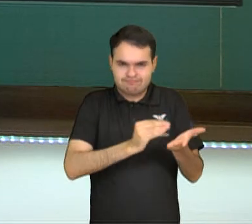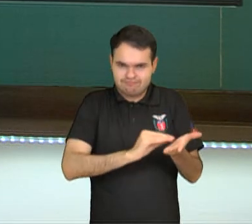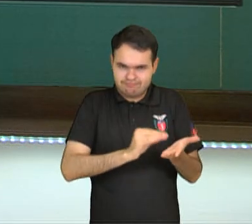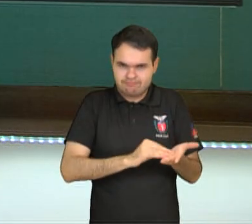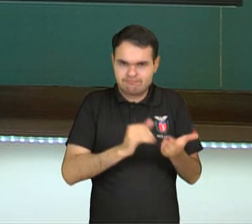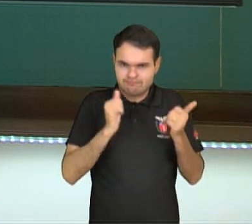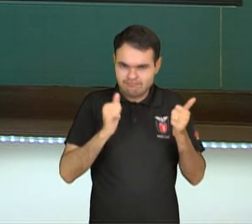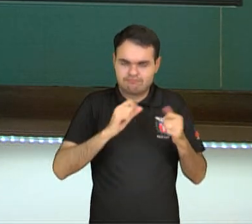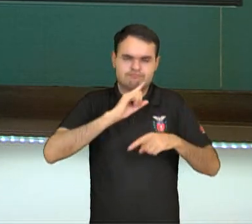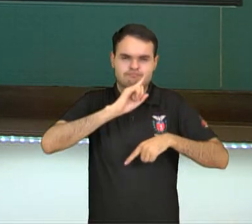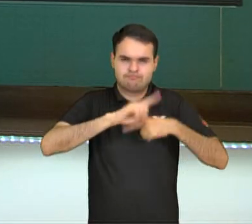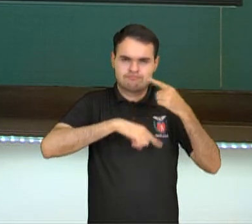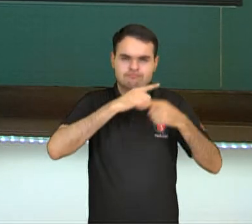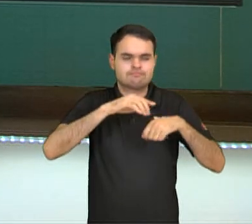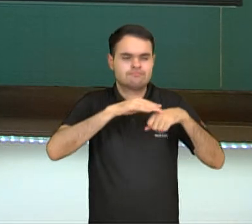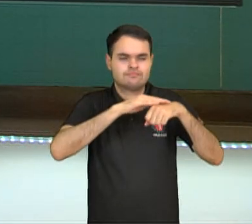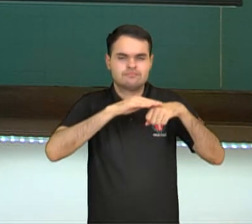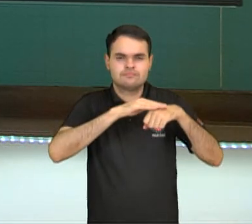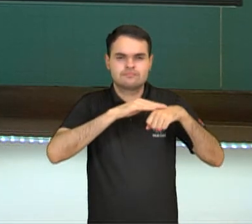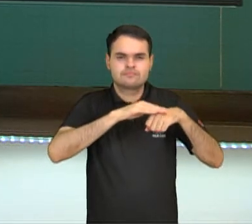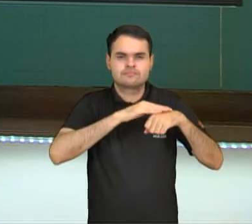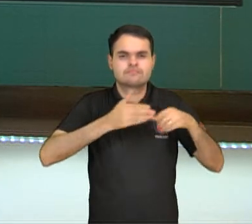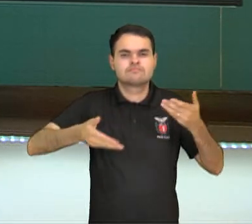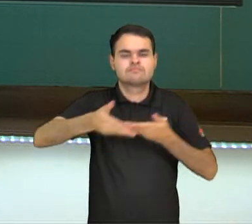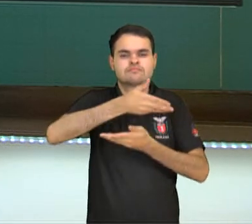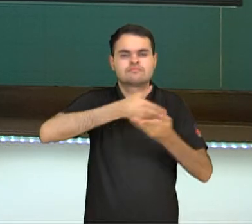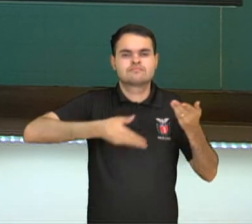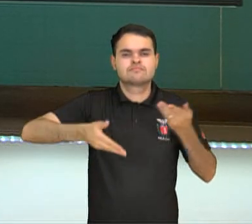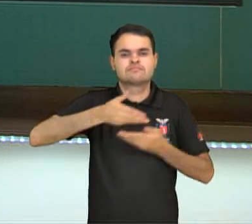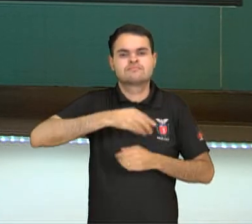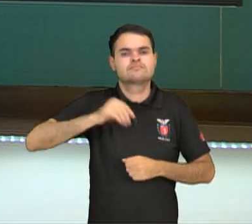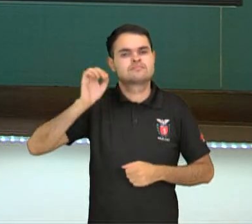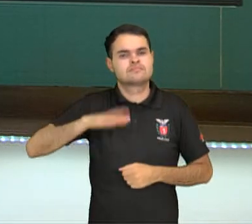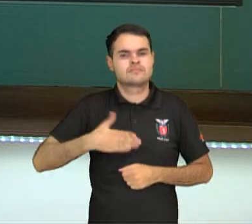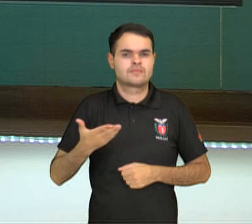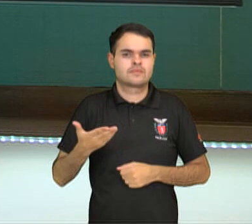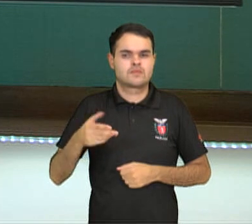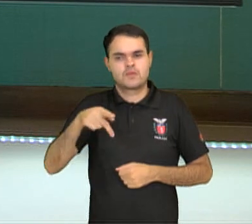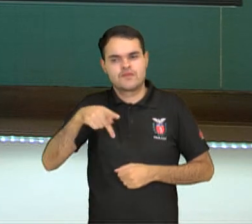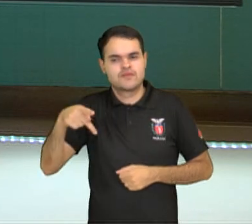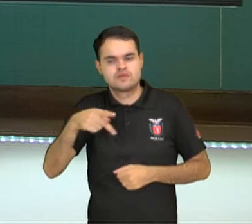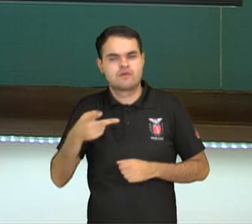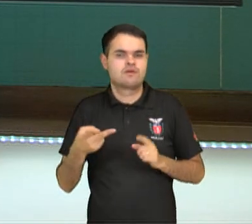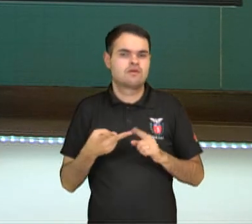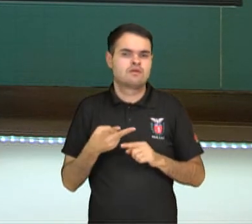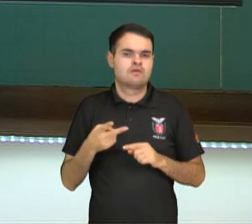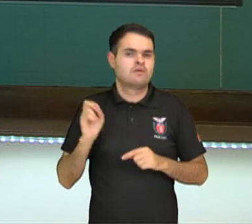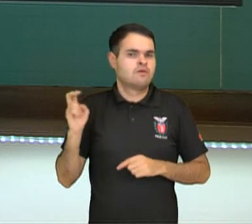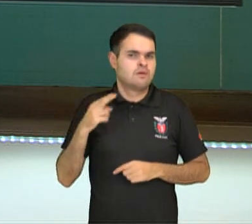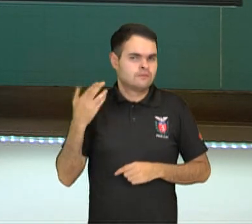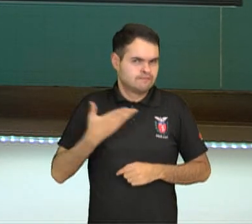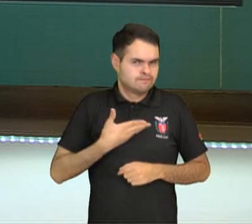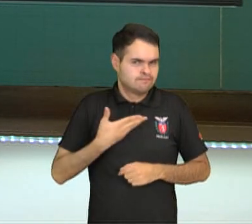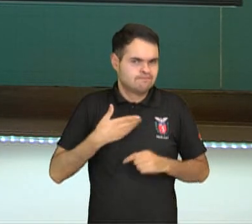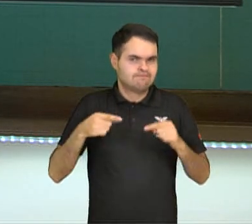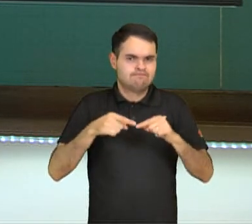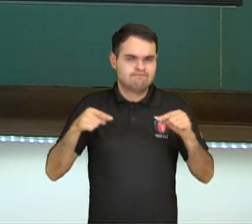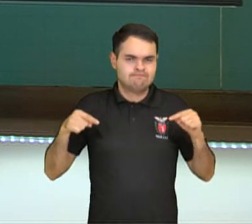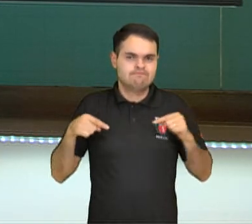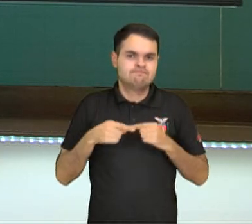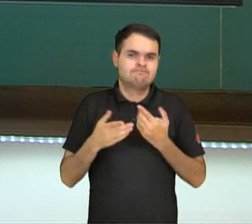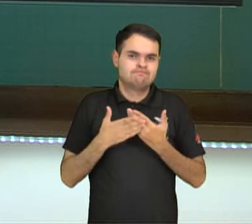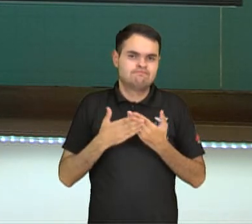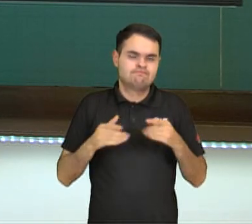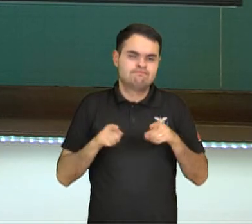aí e depois conversa, assim que você puder, conversa com o seu professor ou com algum colega que também